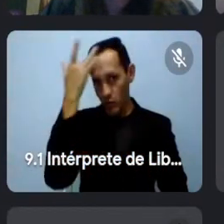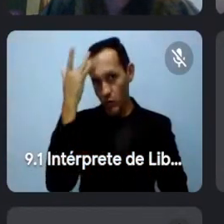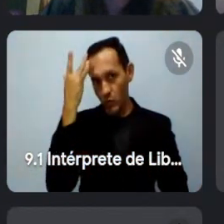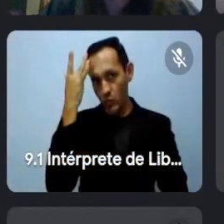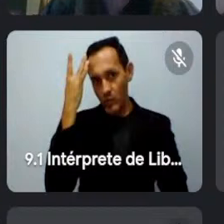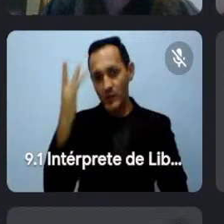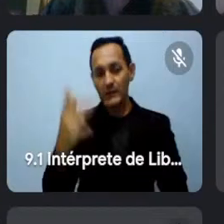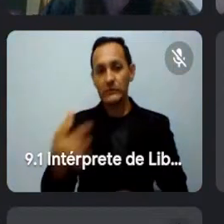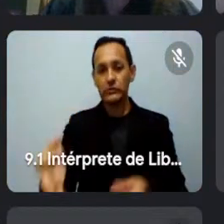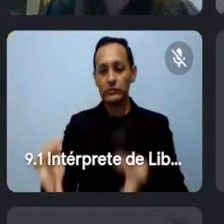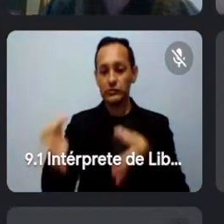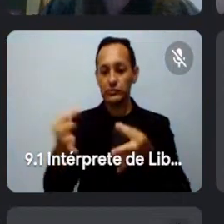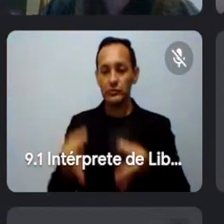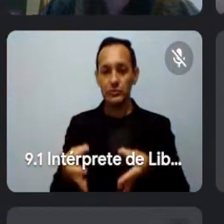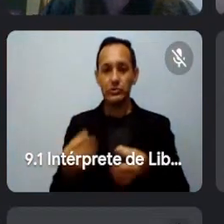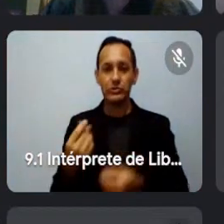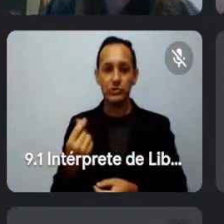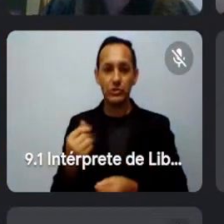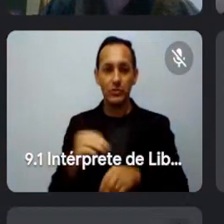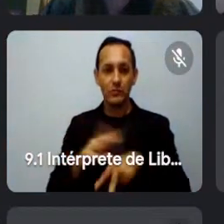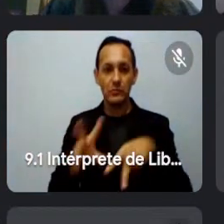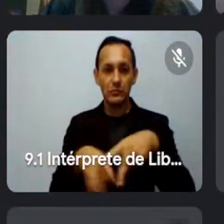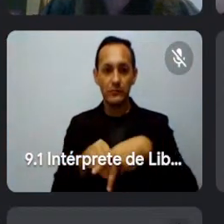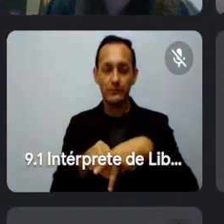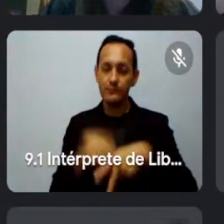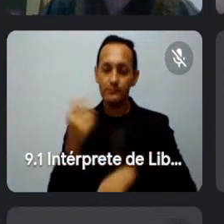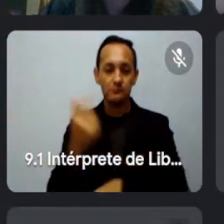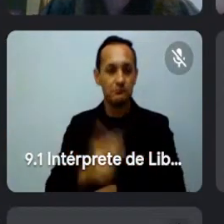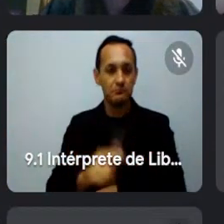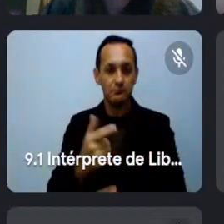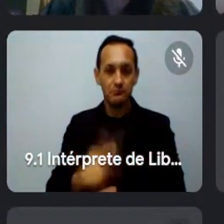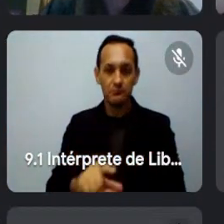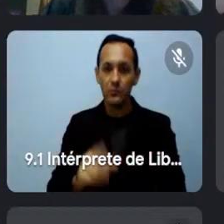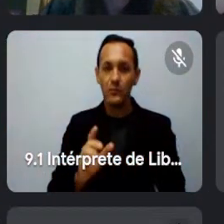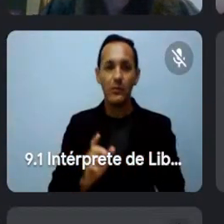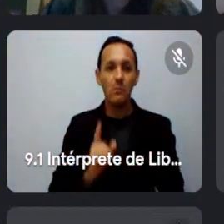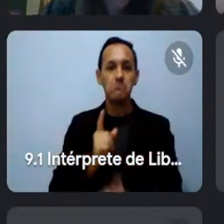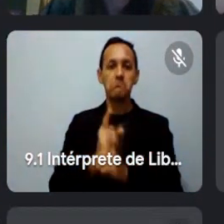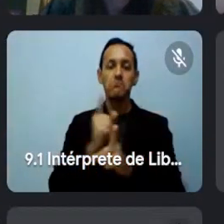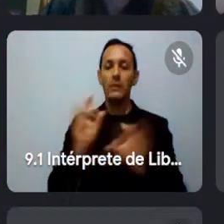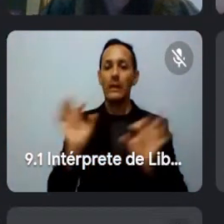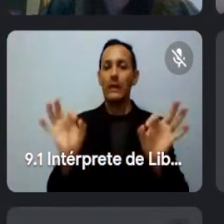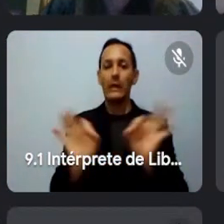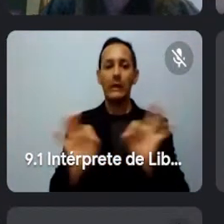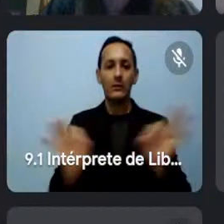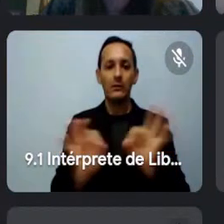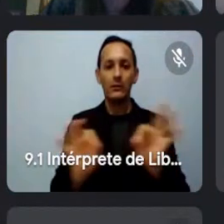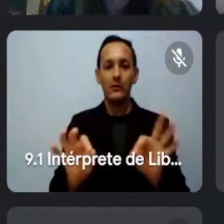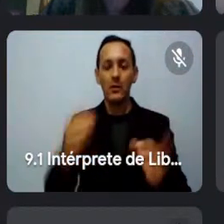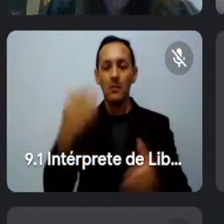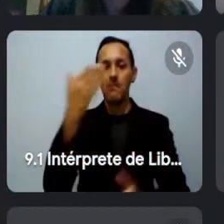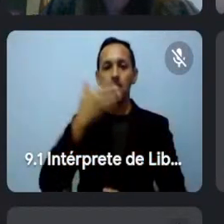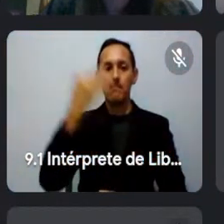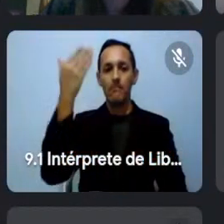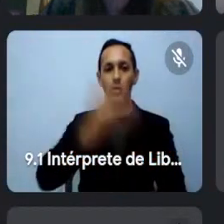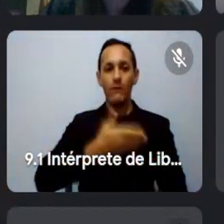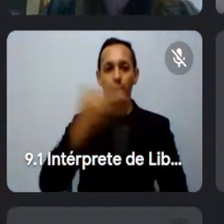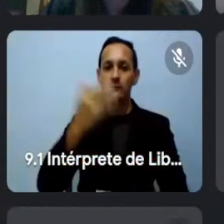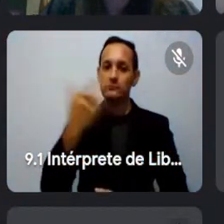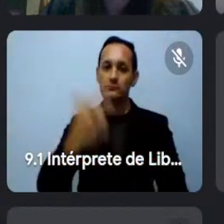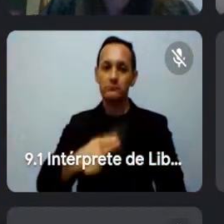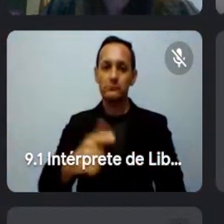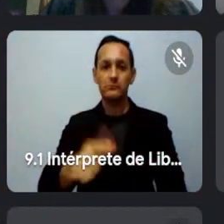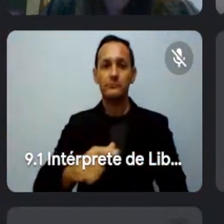recebido entendeu se lá naquela ocasião que não havia essa prova né eu não é robusta o suficiente para